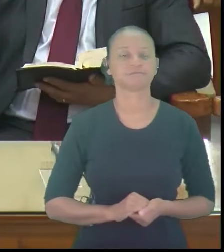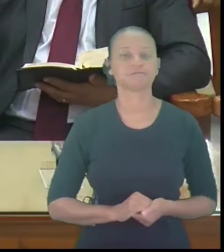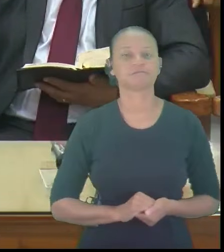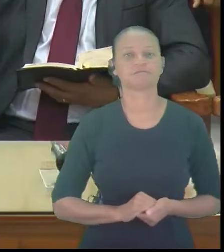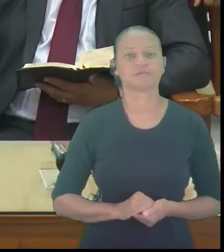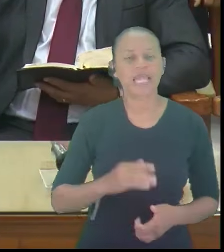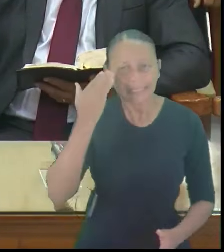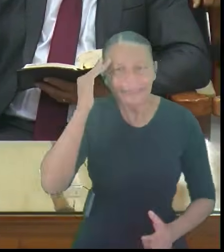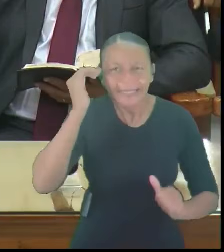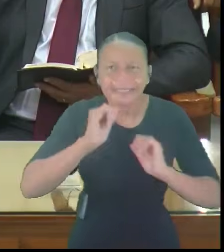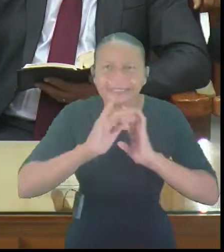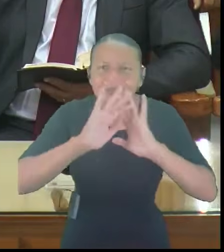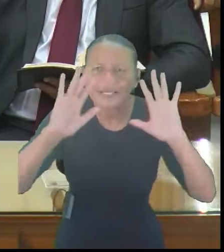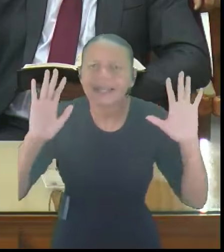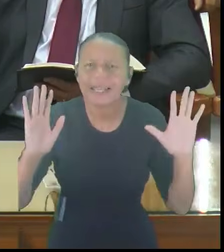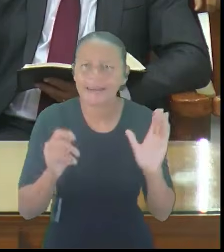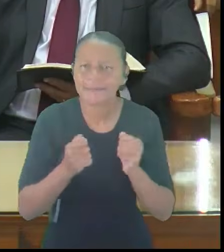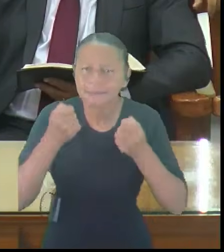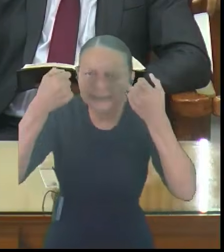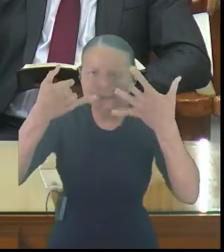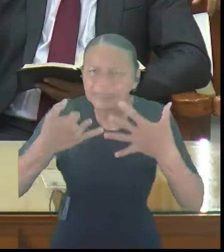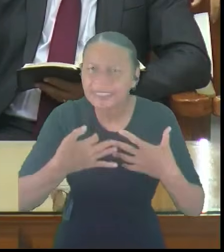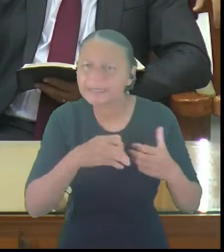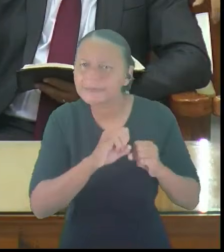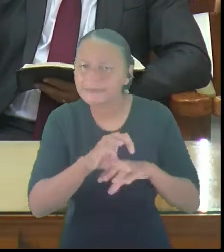Quem está entendendo a palavra?